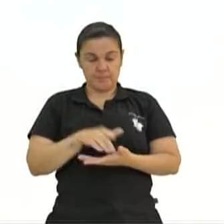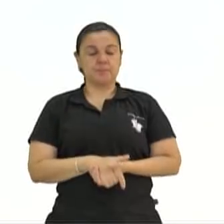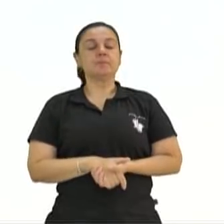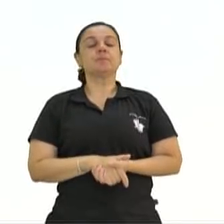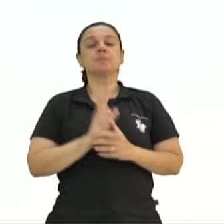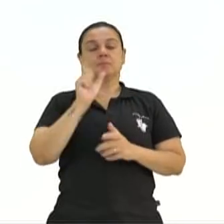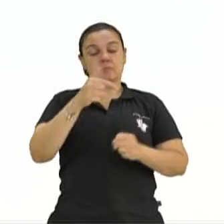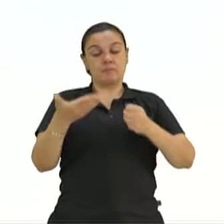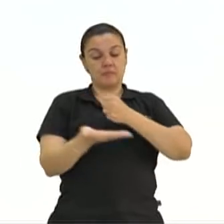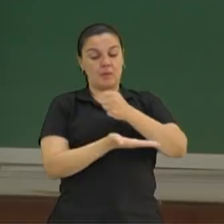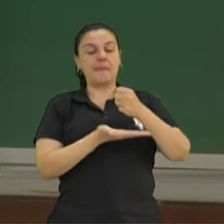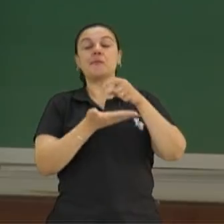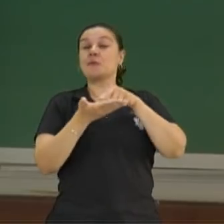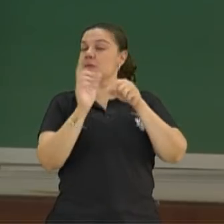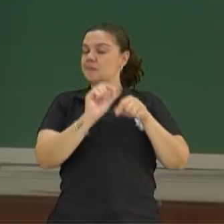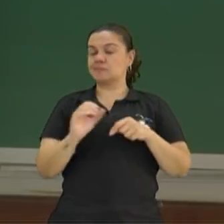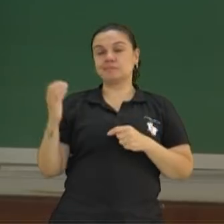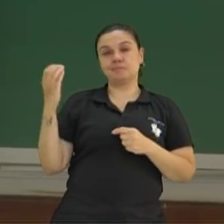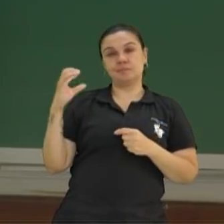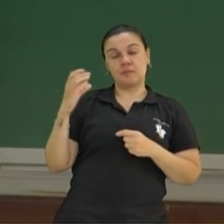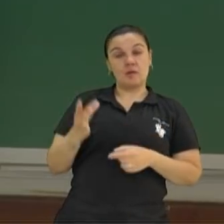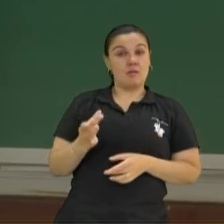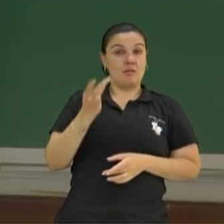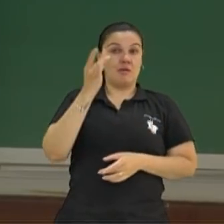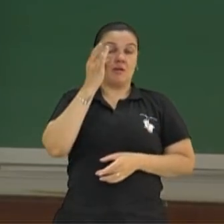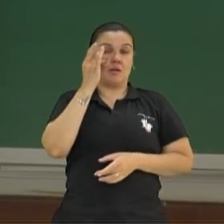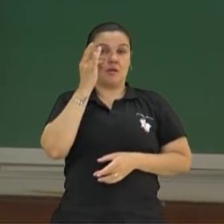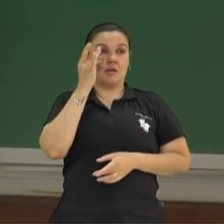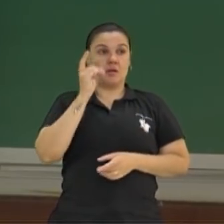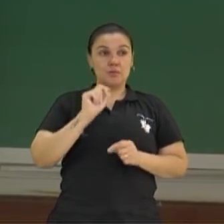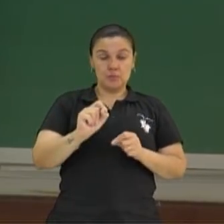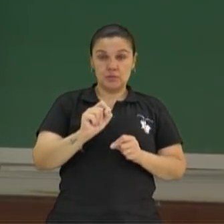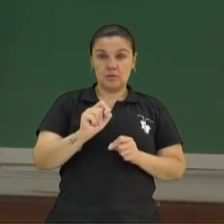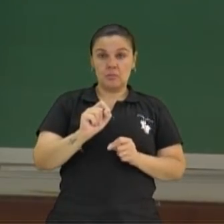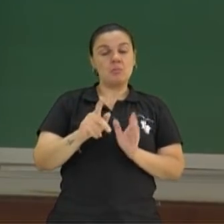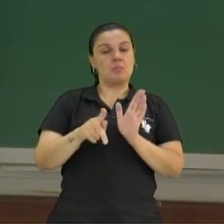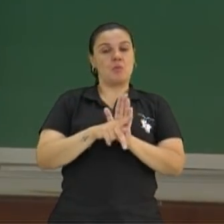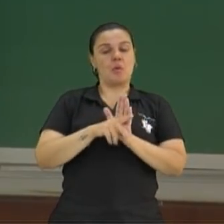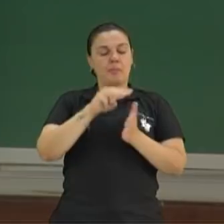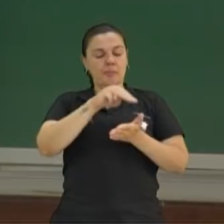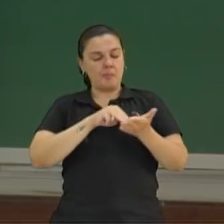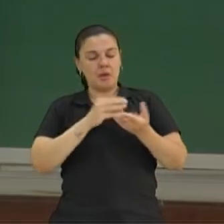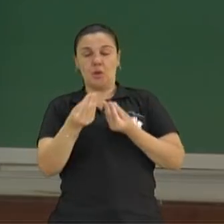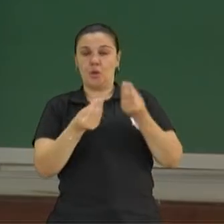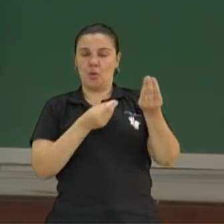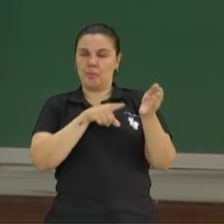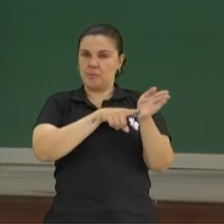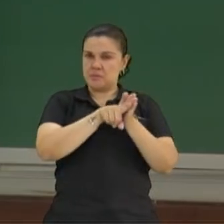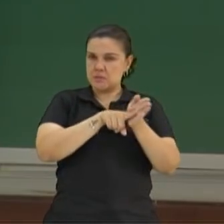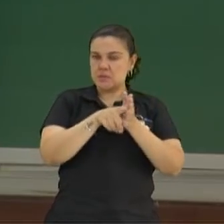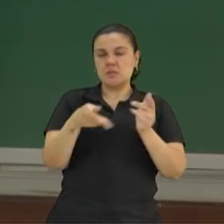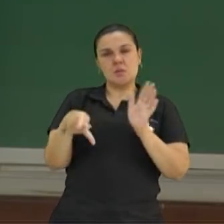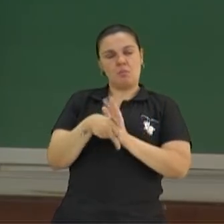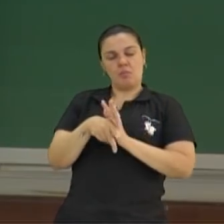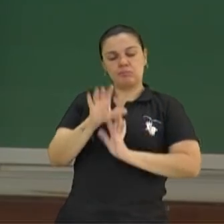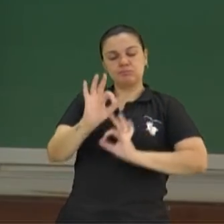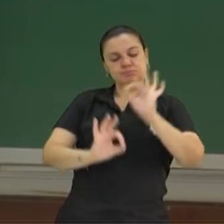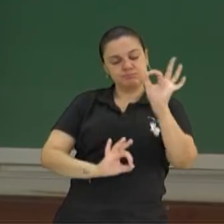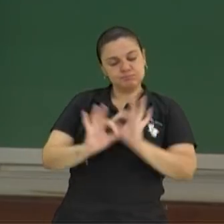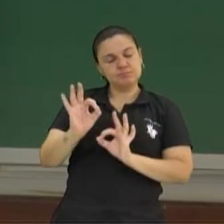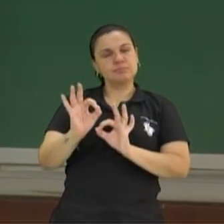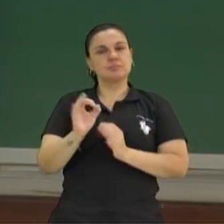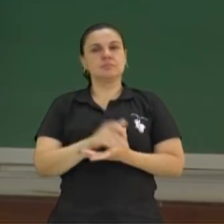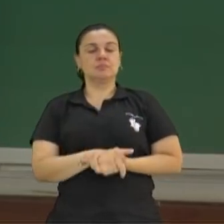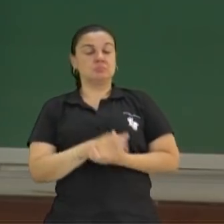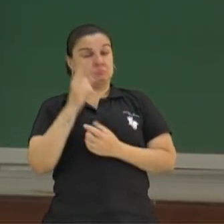estão fundamentados na ciência, na verificação por meio de método científico, por meio de elaboração de